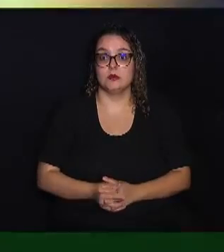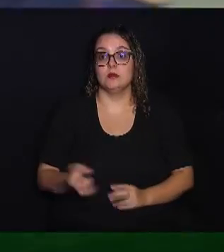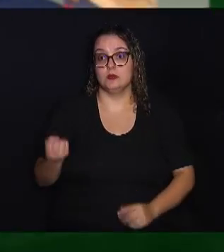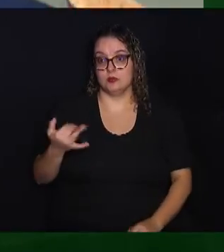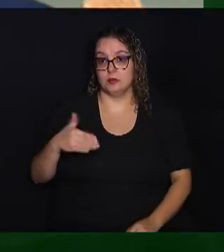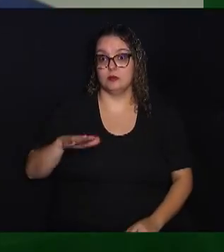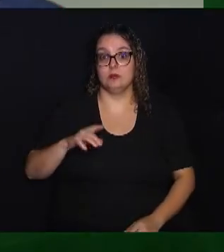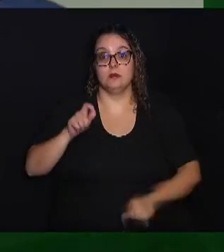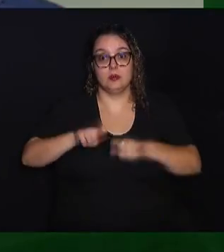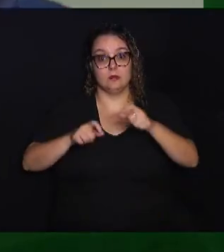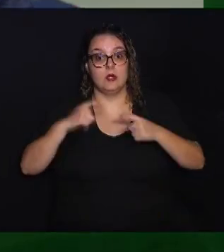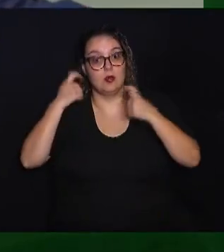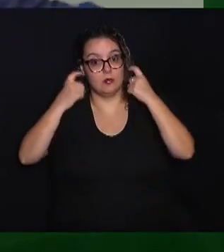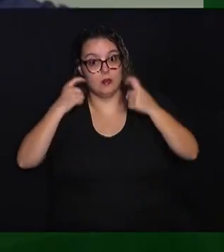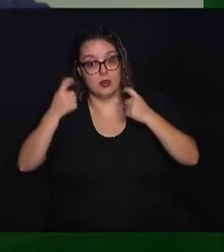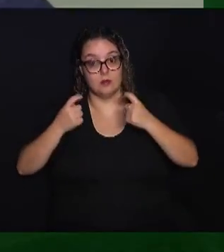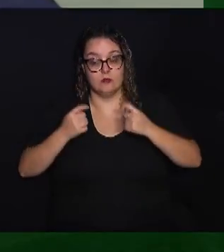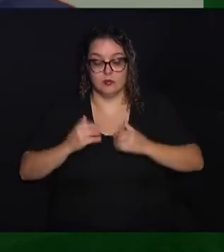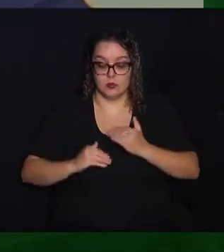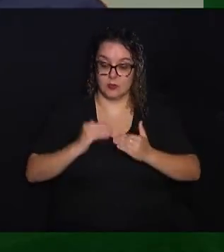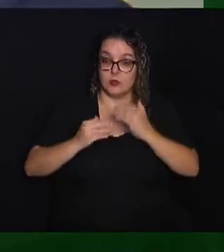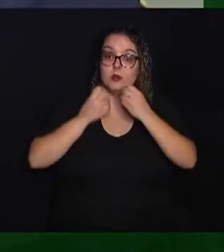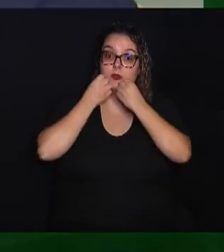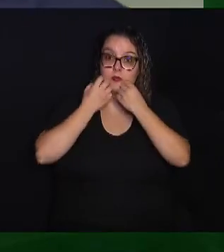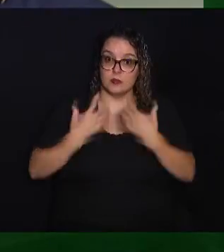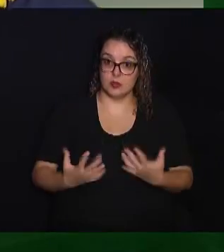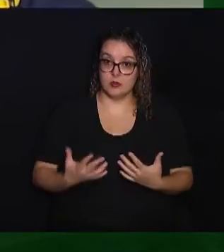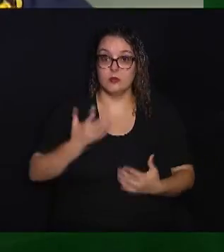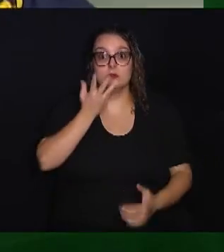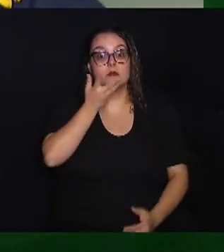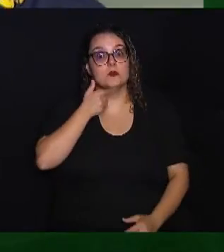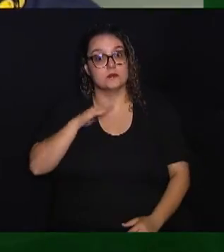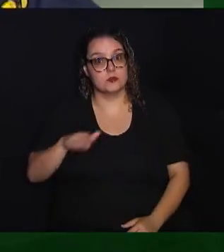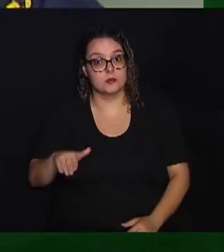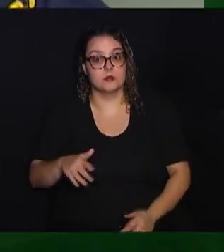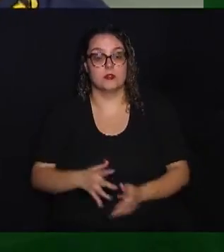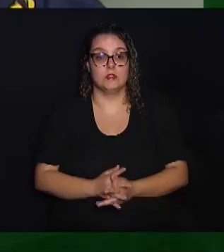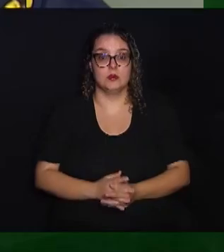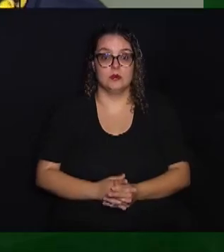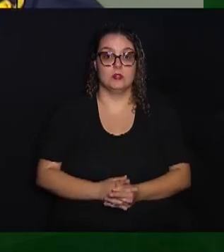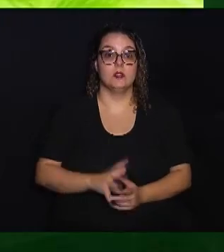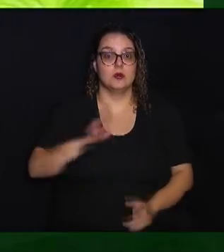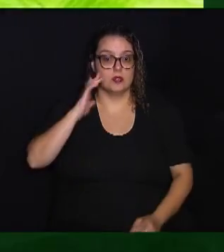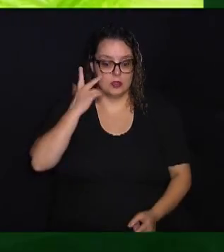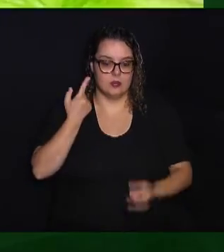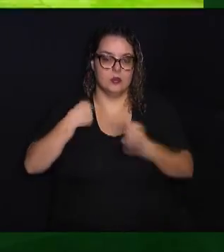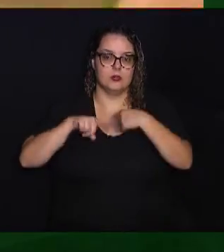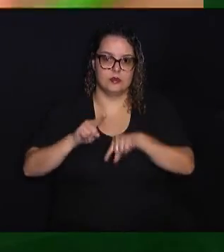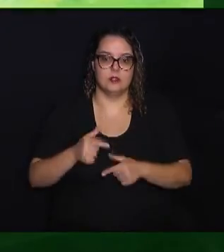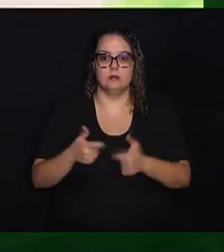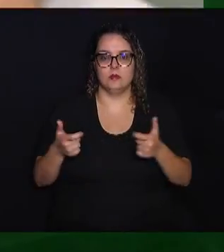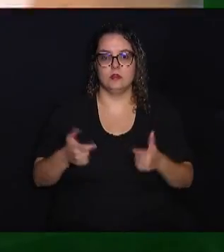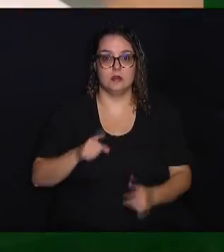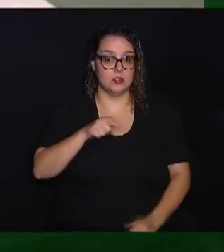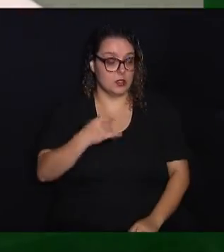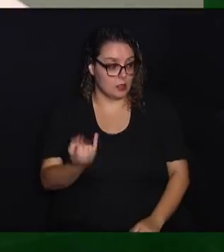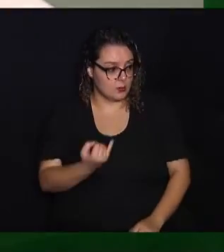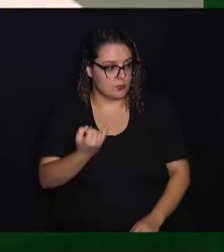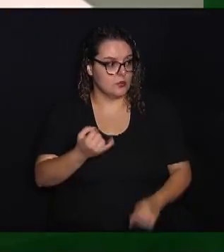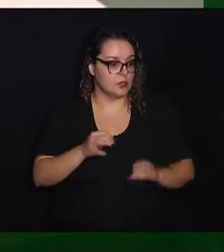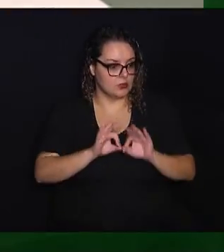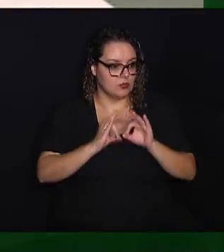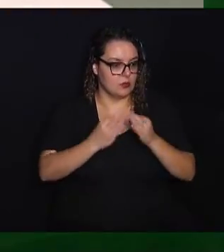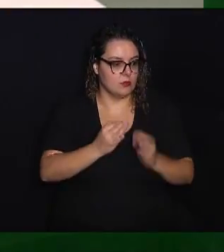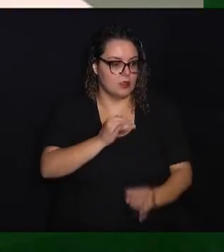pessoas preocupadas naquele bom desenvolvimento da criança, eu acho que o sucesso é muito maior. E é importante a família em casa,